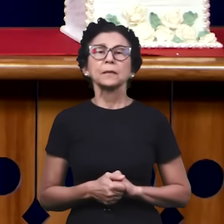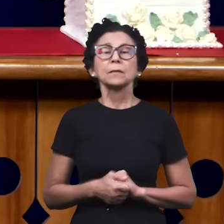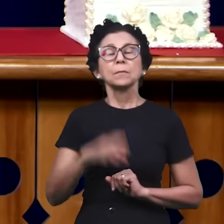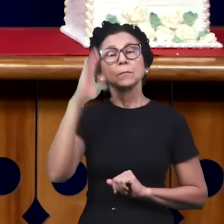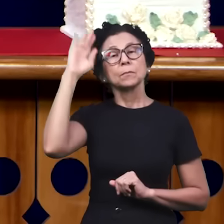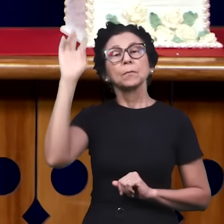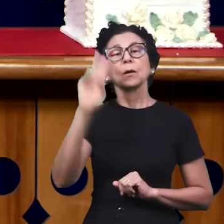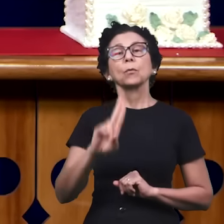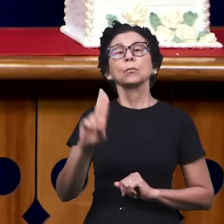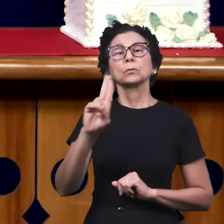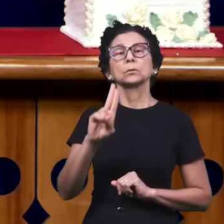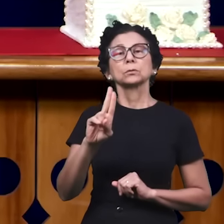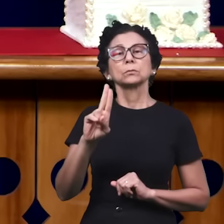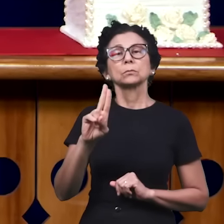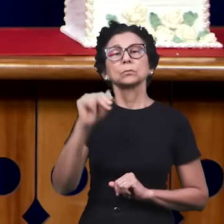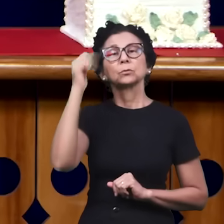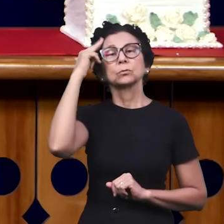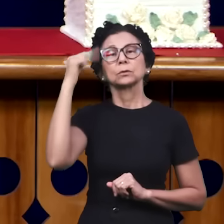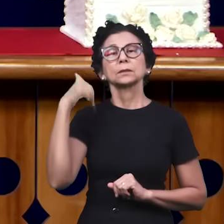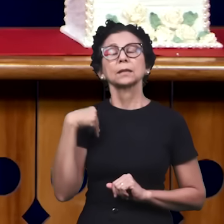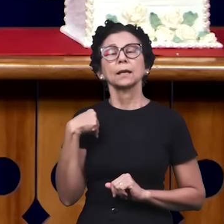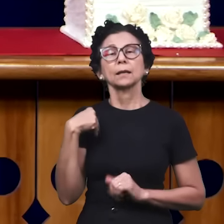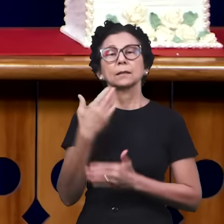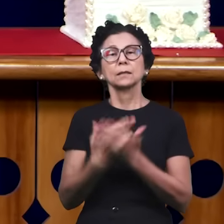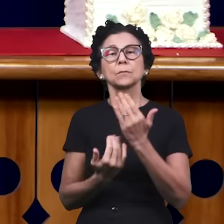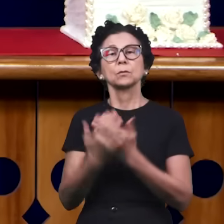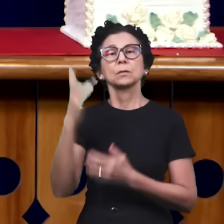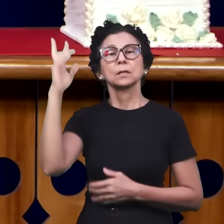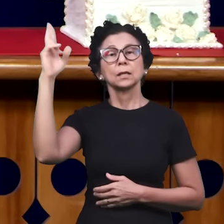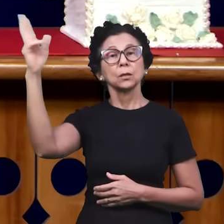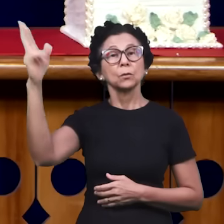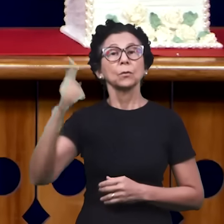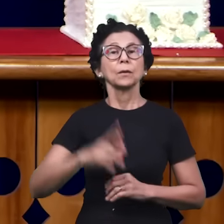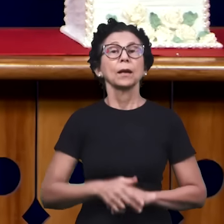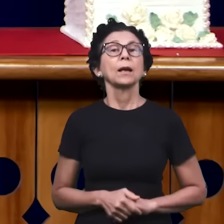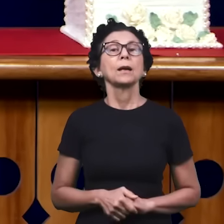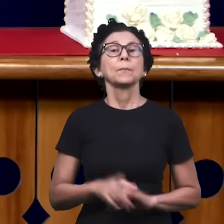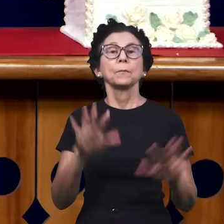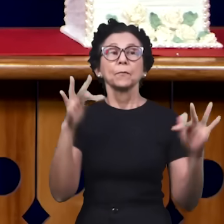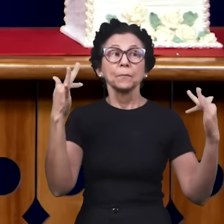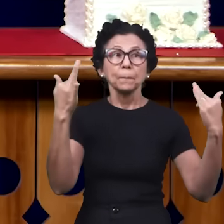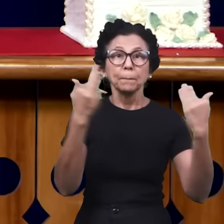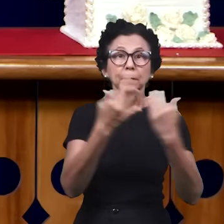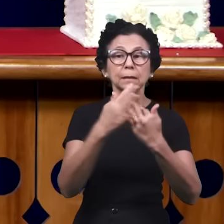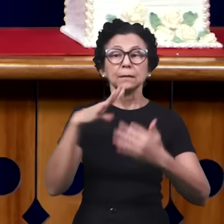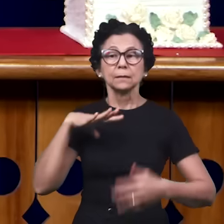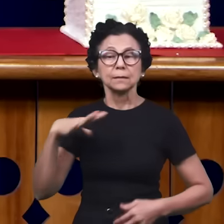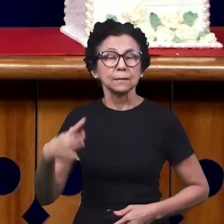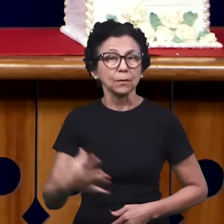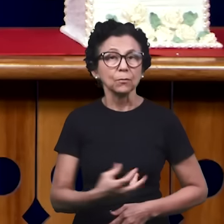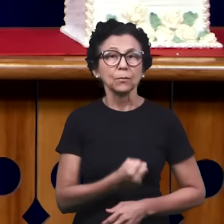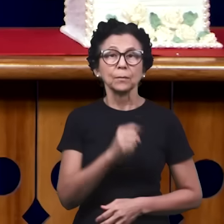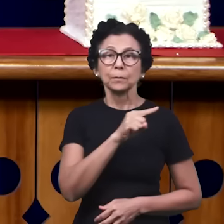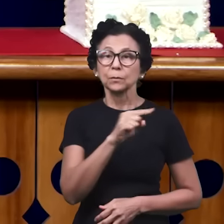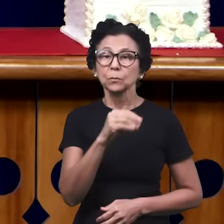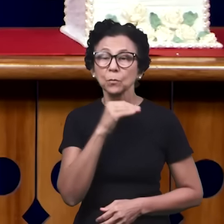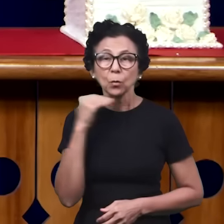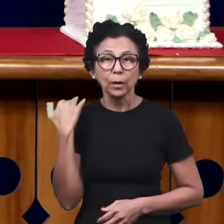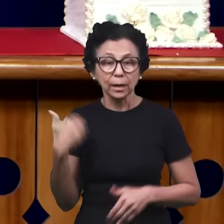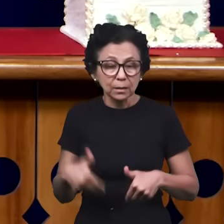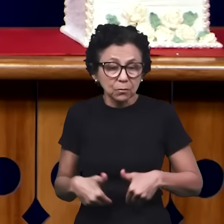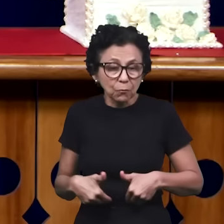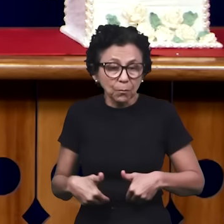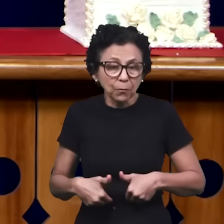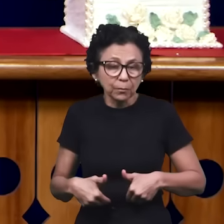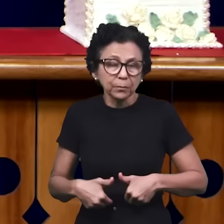vida? Ele foi usado para a salvação da sua família, para que a sua família não morresse de fome.